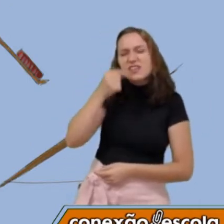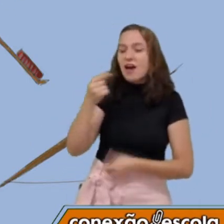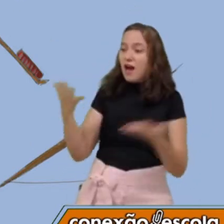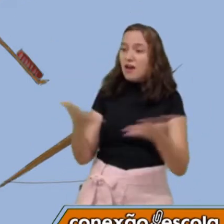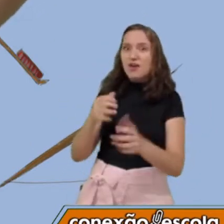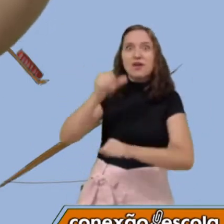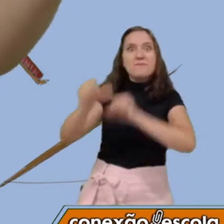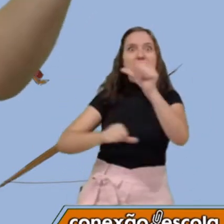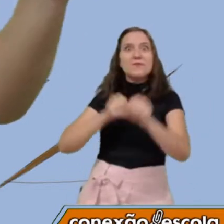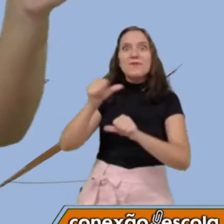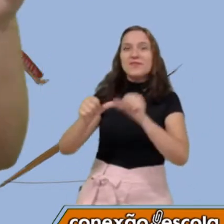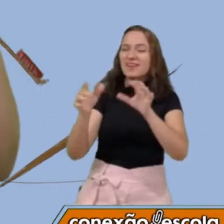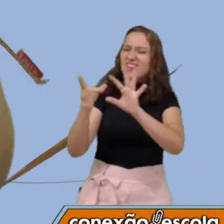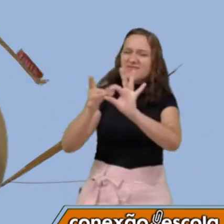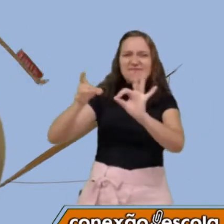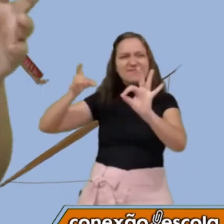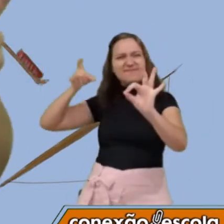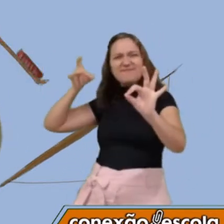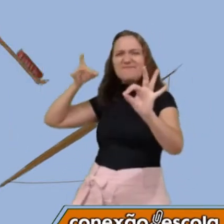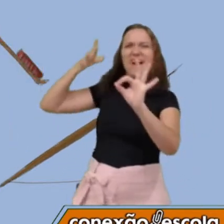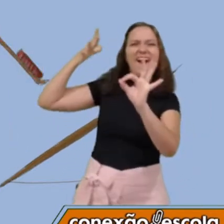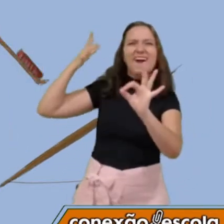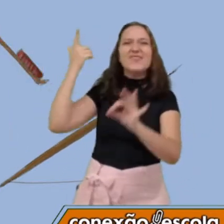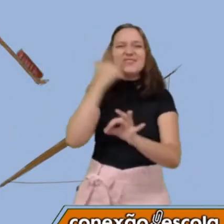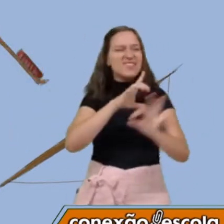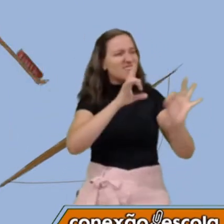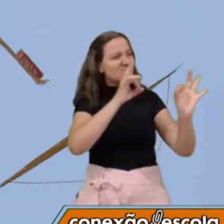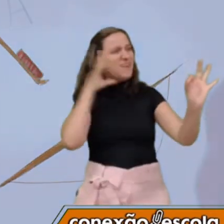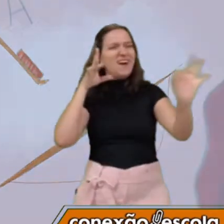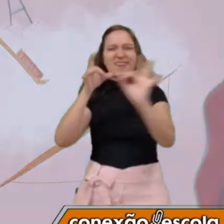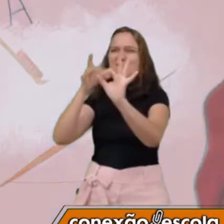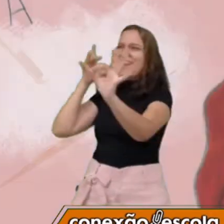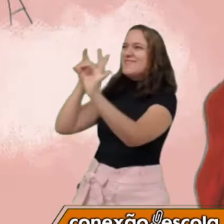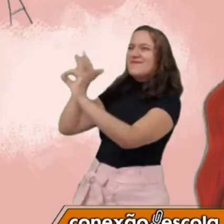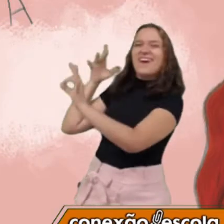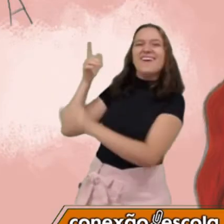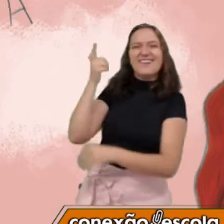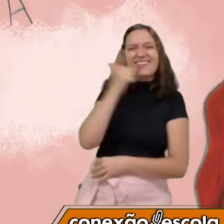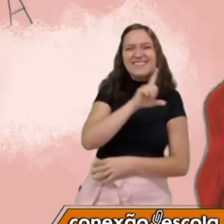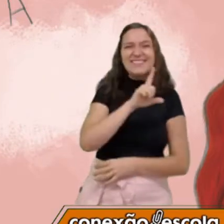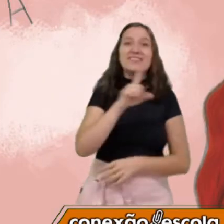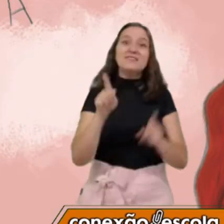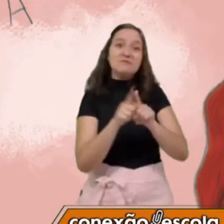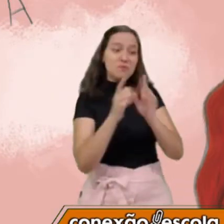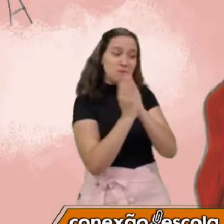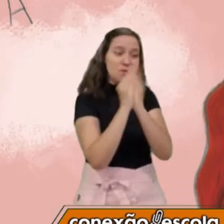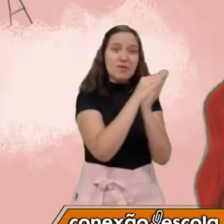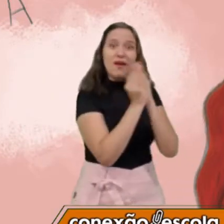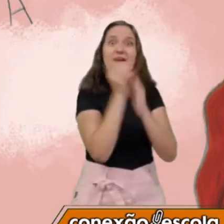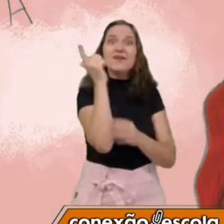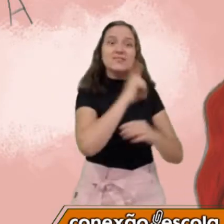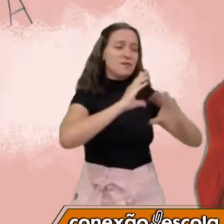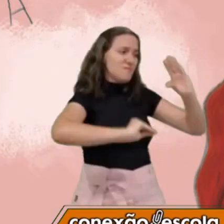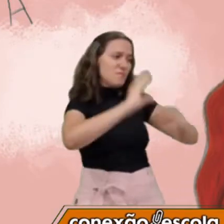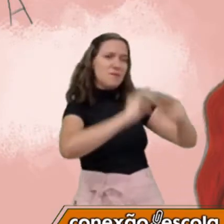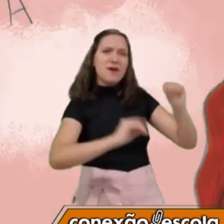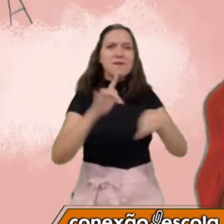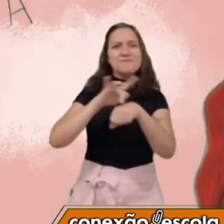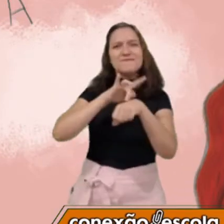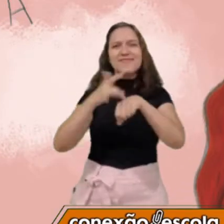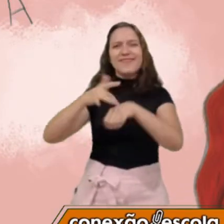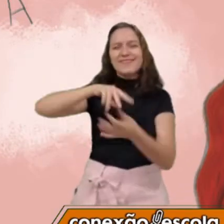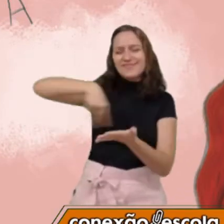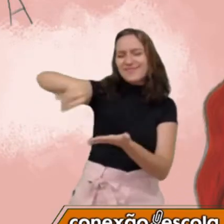arco-íris lança Flechas pelo ar um boneco falante uma bailarina